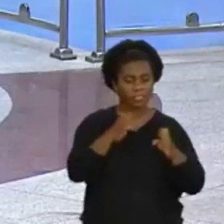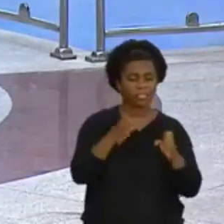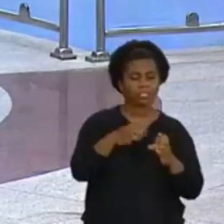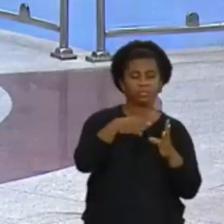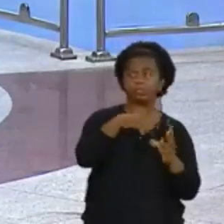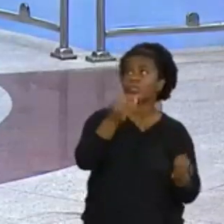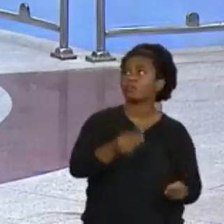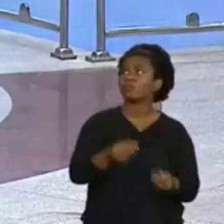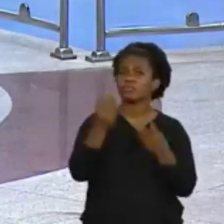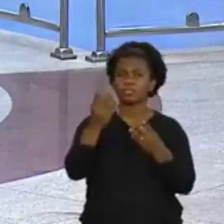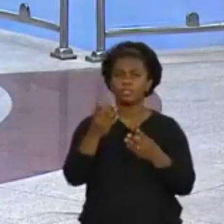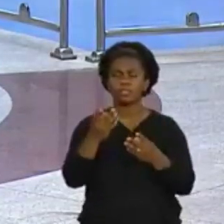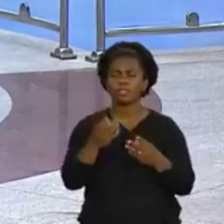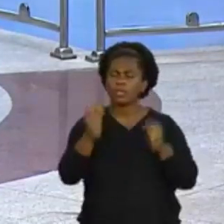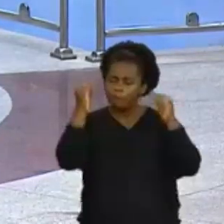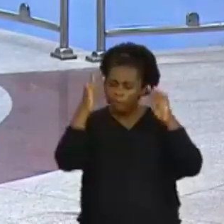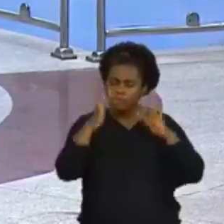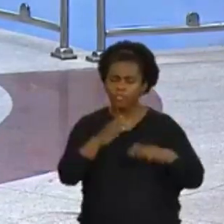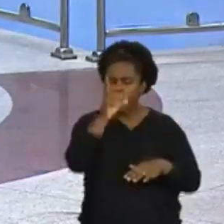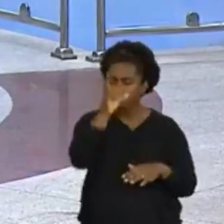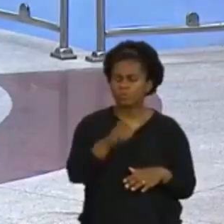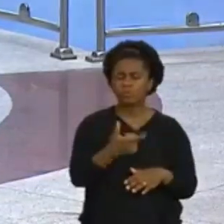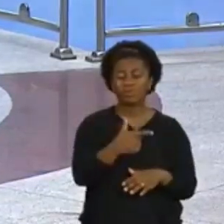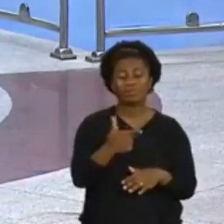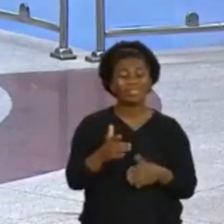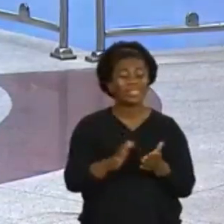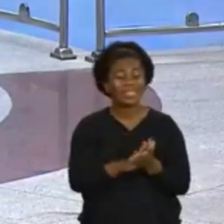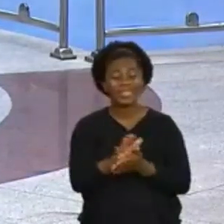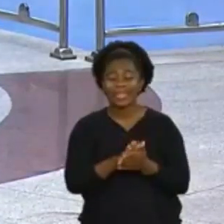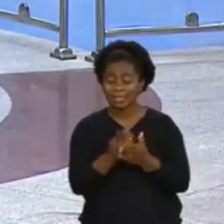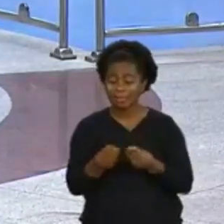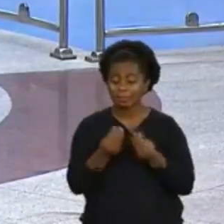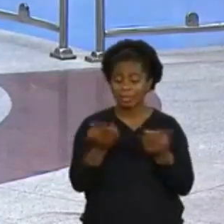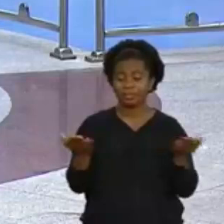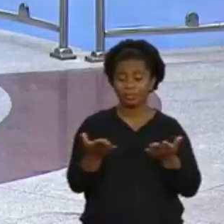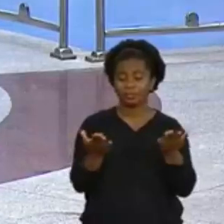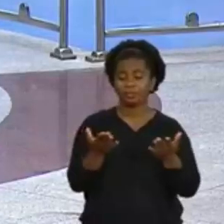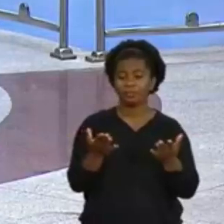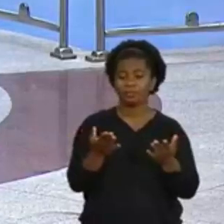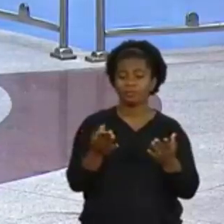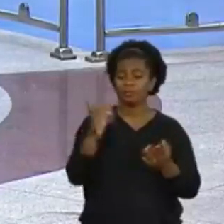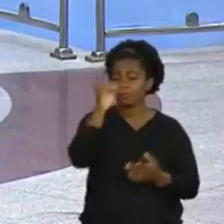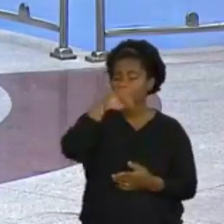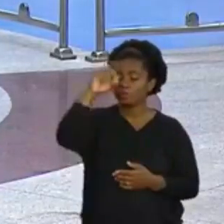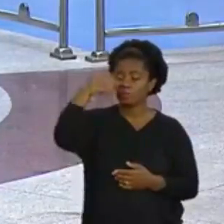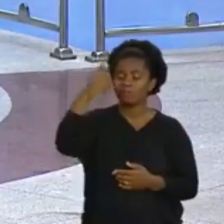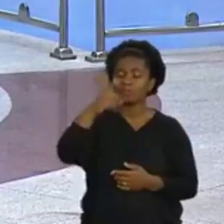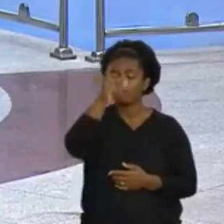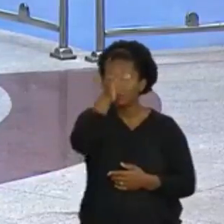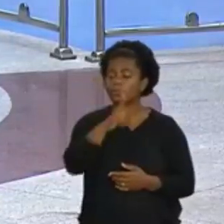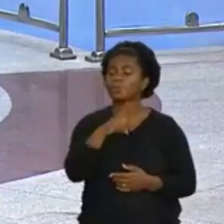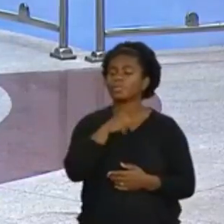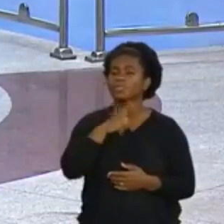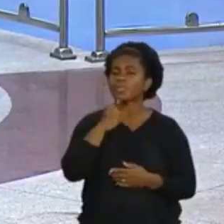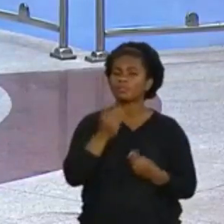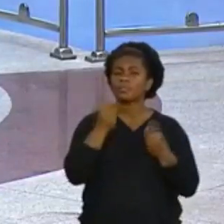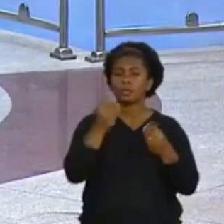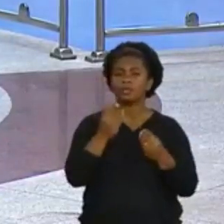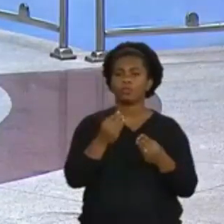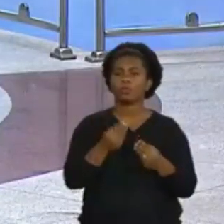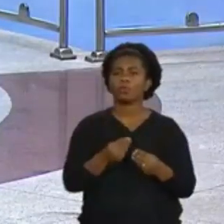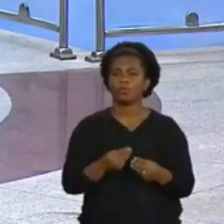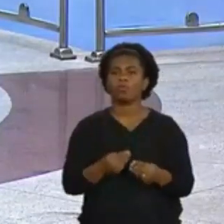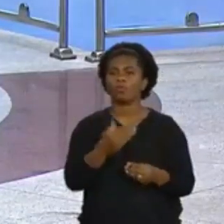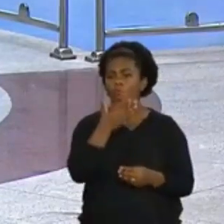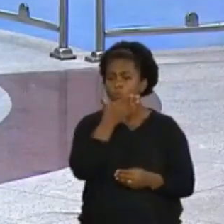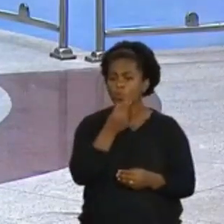que vem ela tem um dízimo para dar, uma oferta para dar. Como homem de Deus, como teu servo, eu abençoo